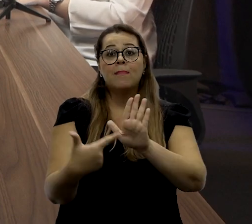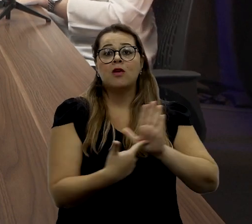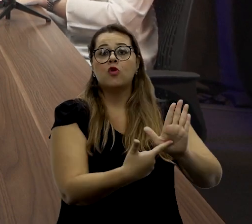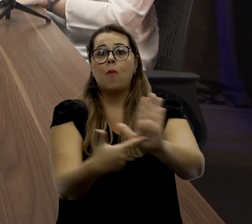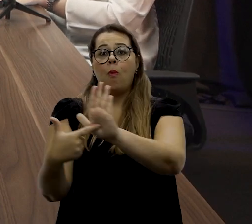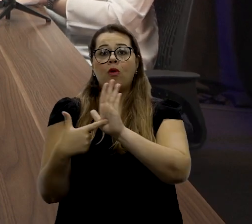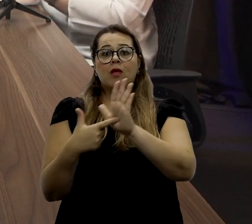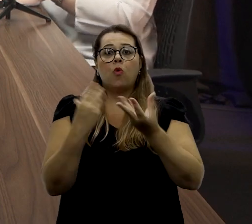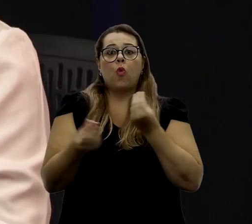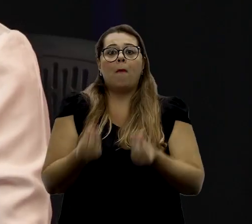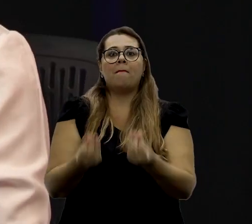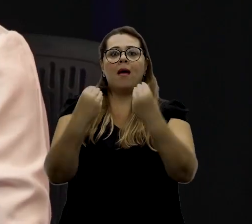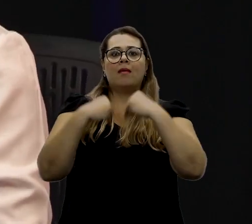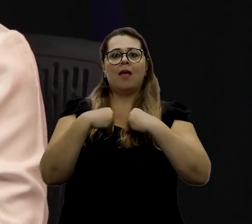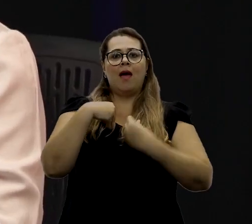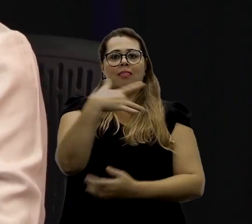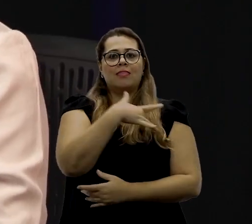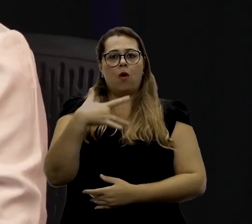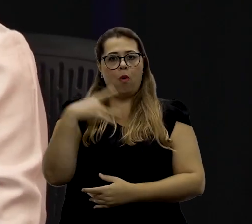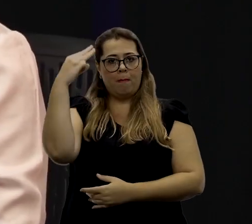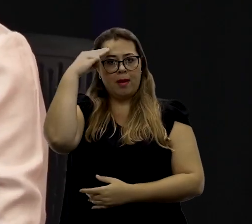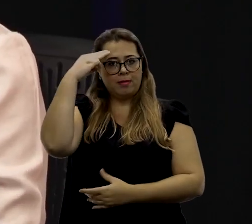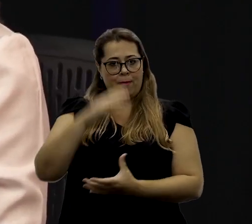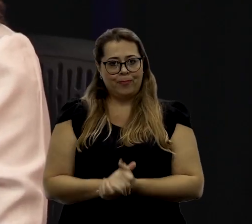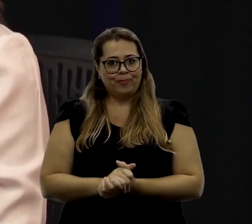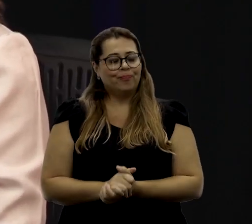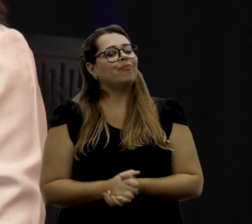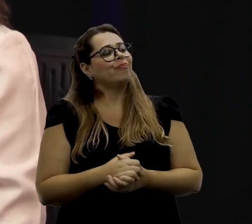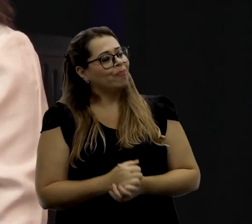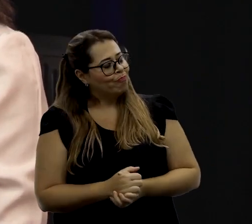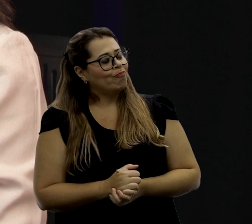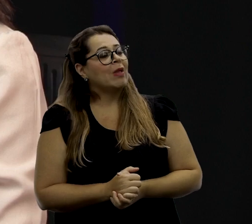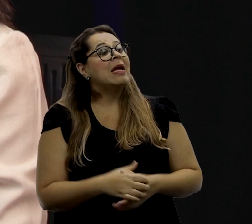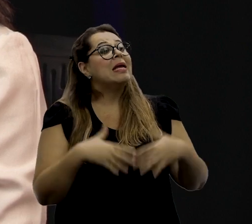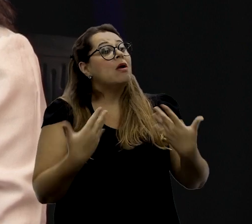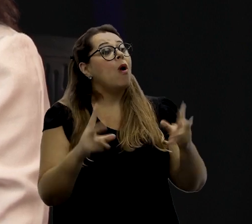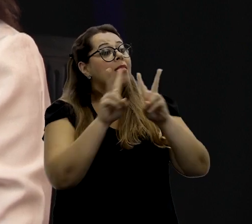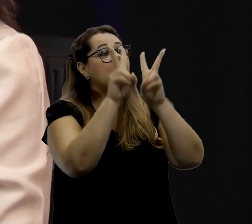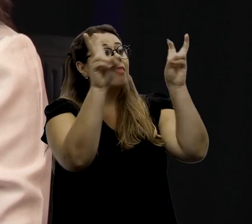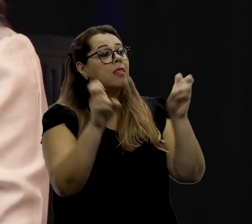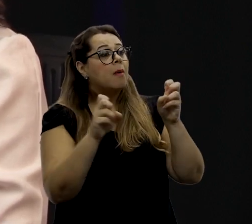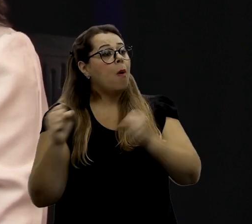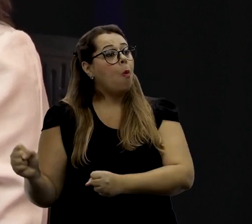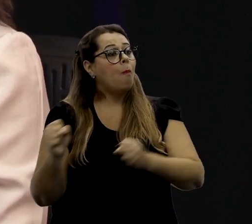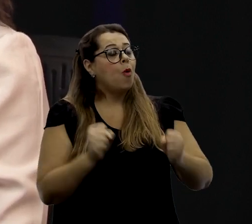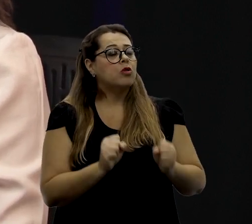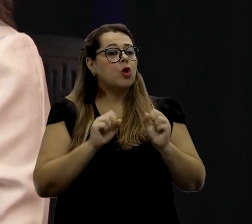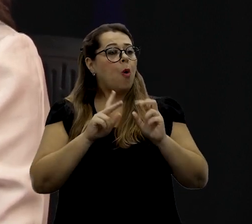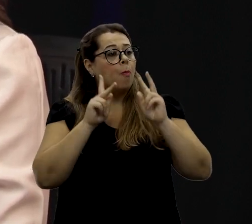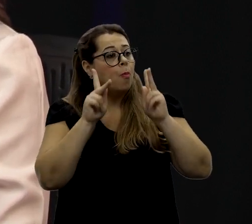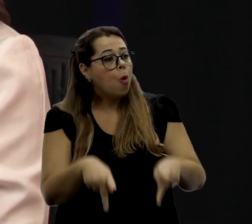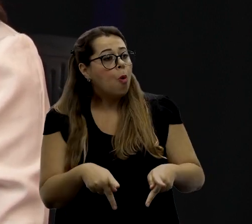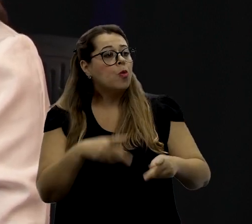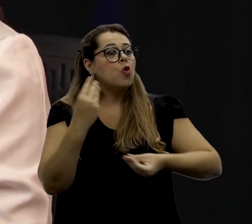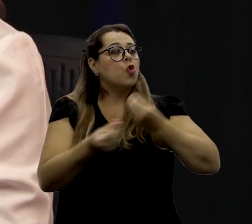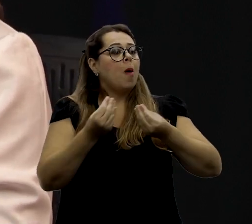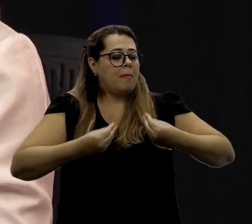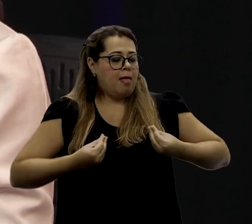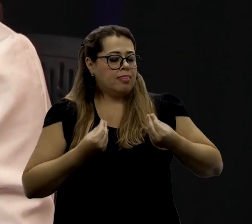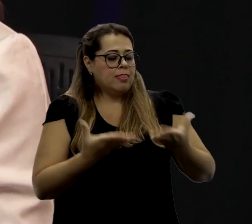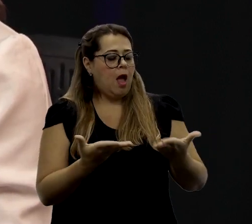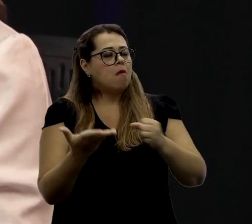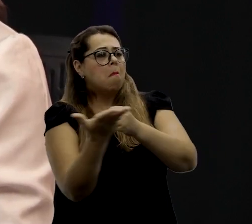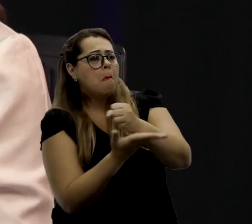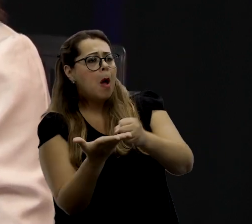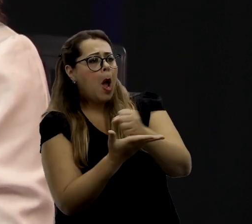E agora falando a respeito, né, do poder público. Como que o poder público, né, dá suporte para essas pessoas que estejam